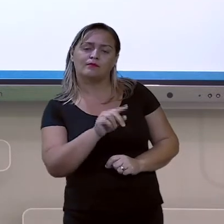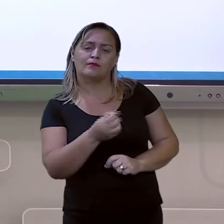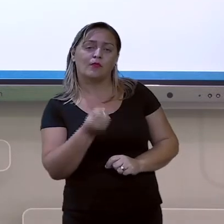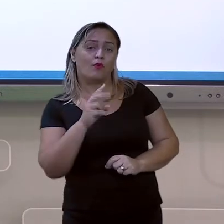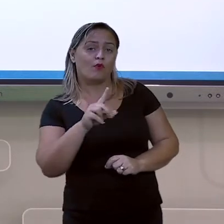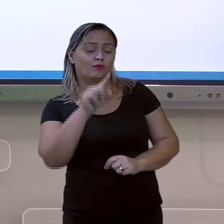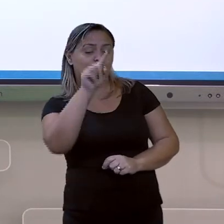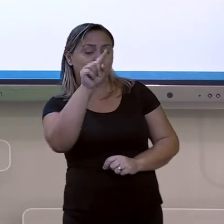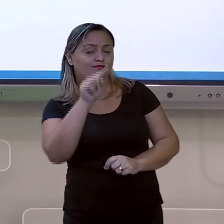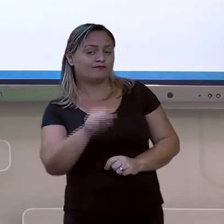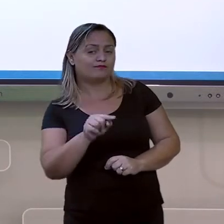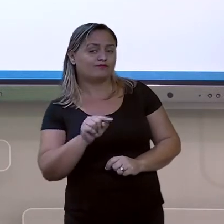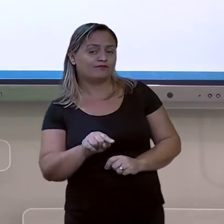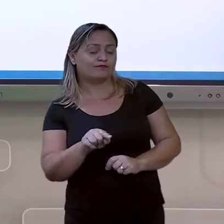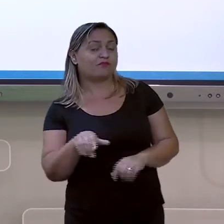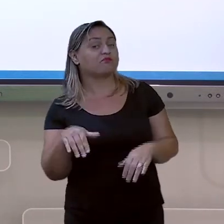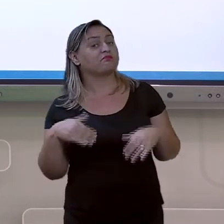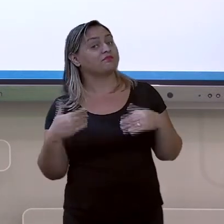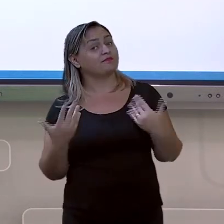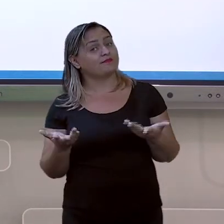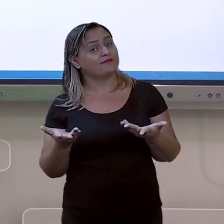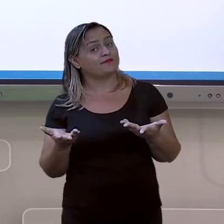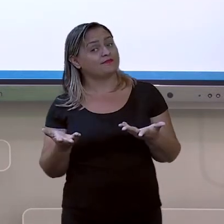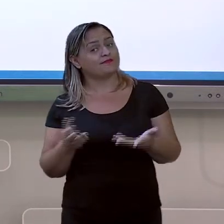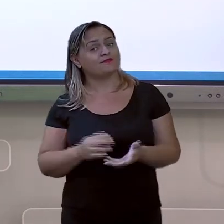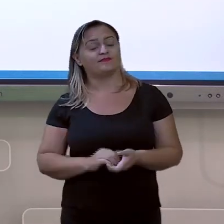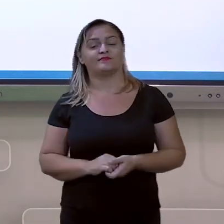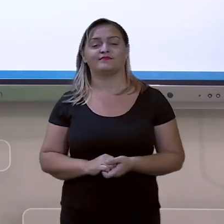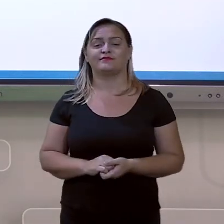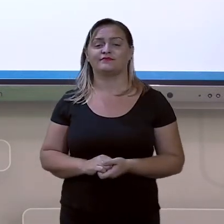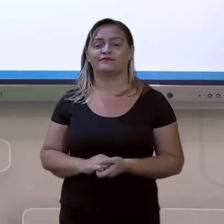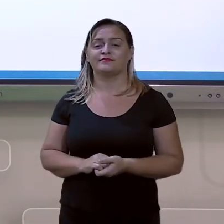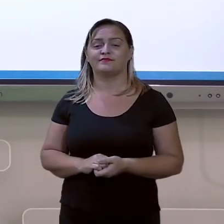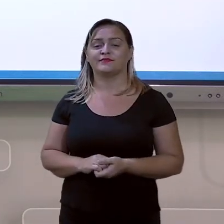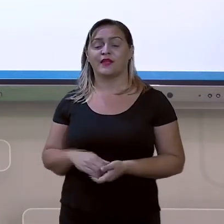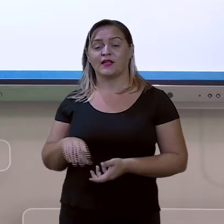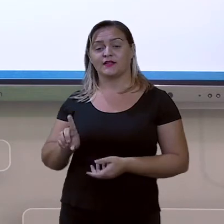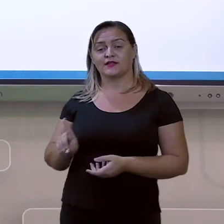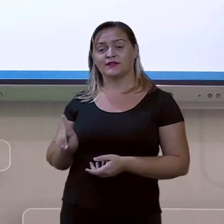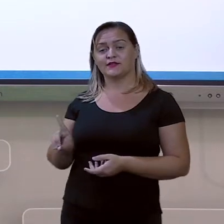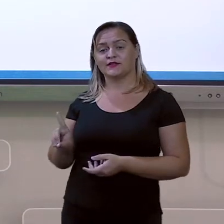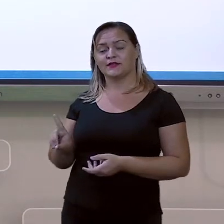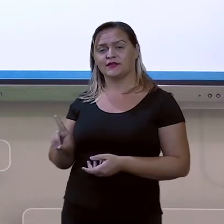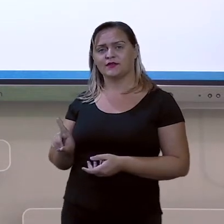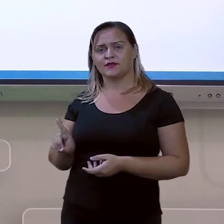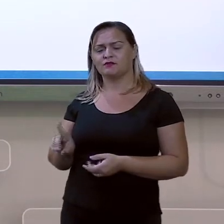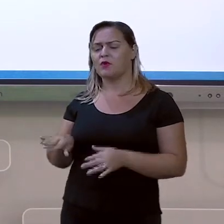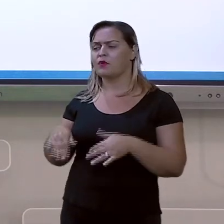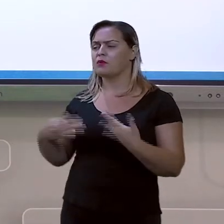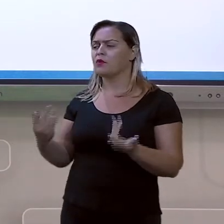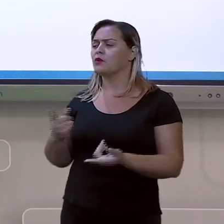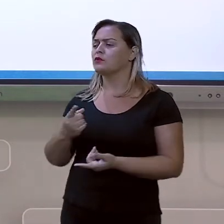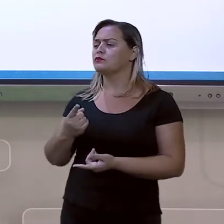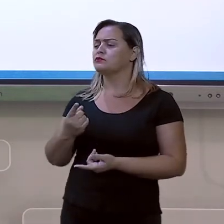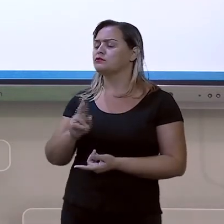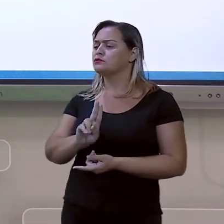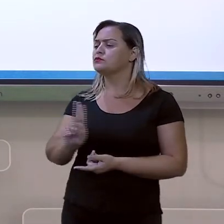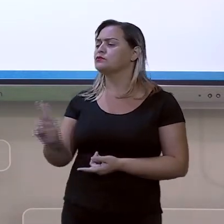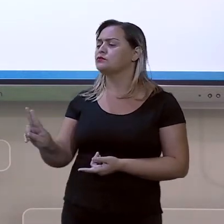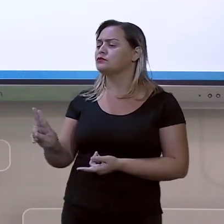interrogação ou um ponto de exclamação? Letra D. Qual o seu nome? Eu